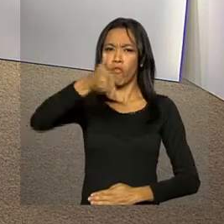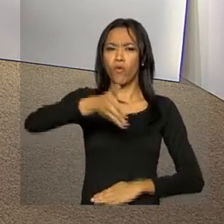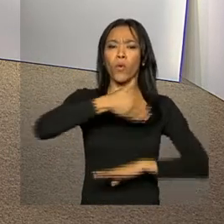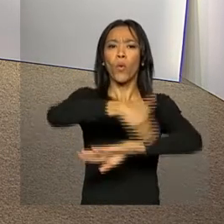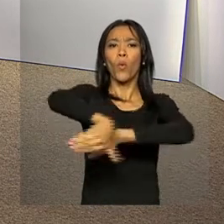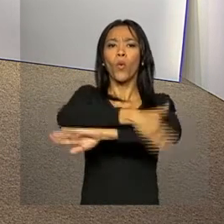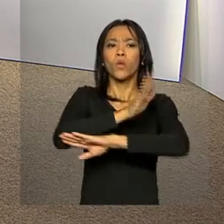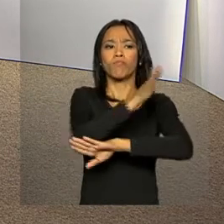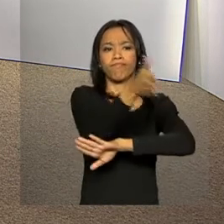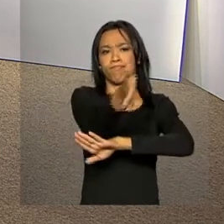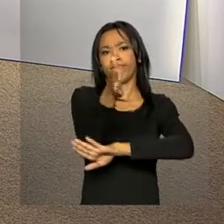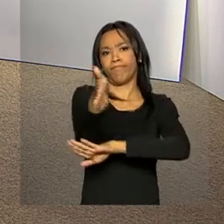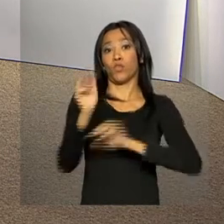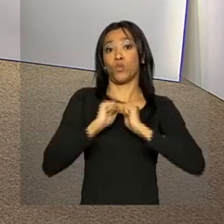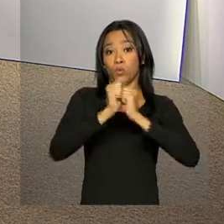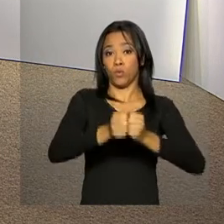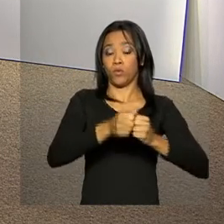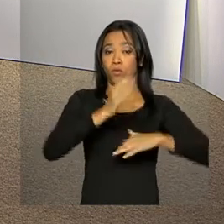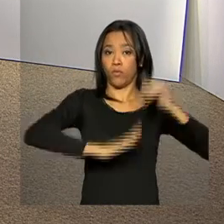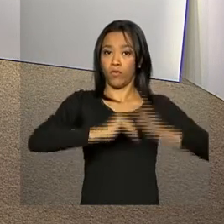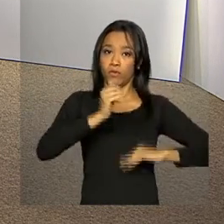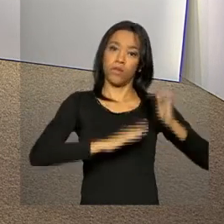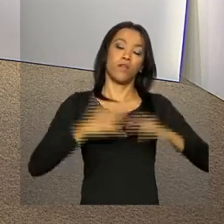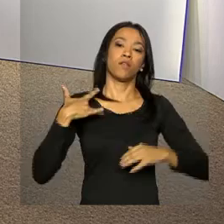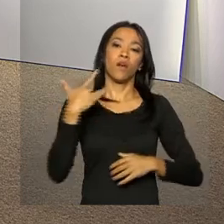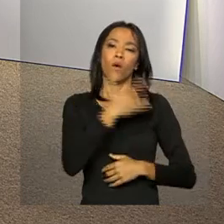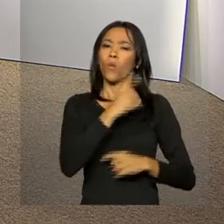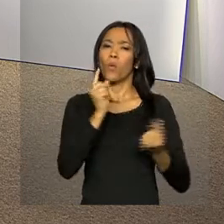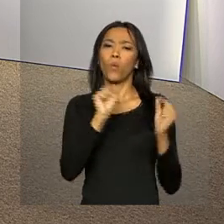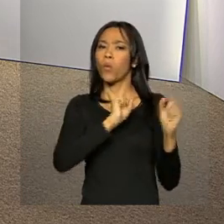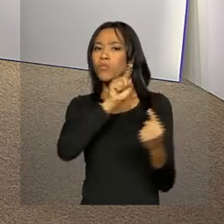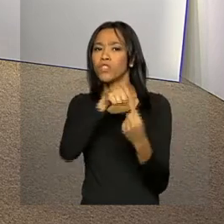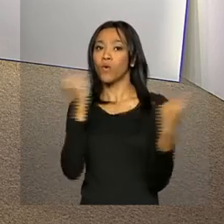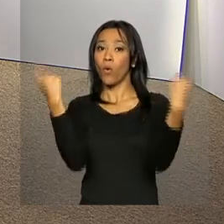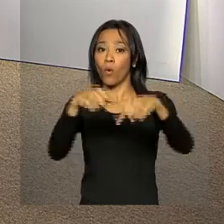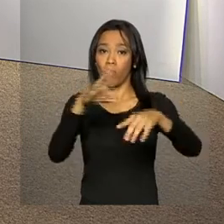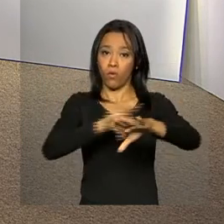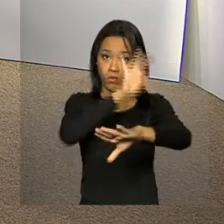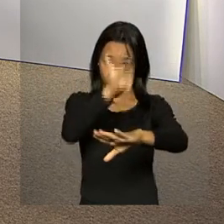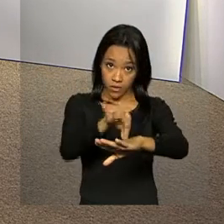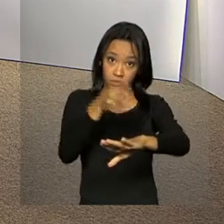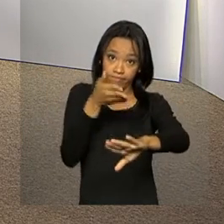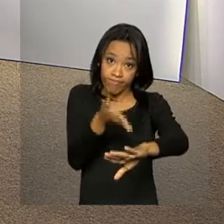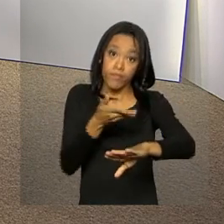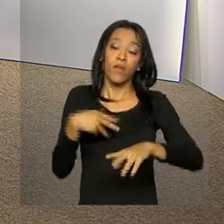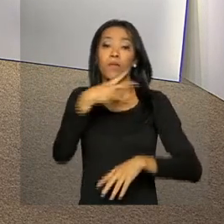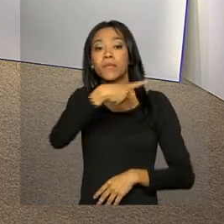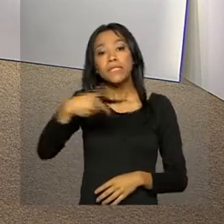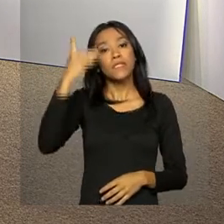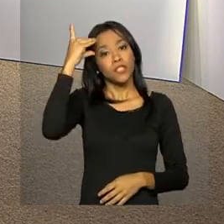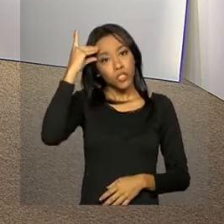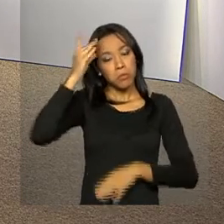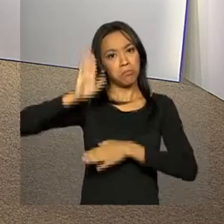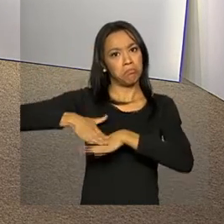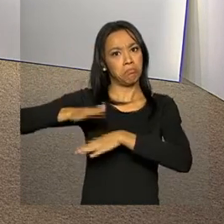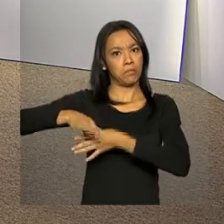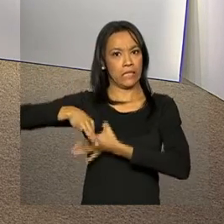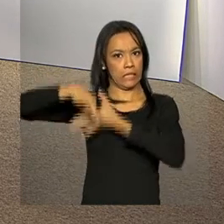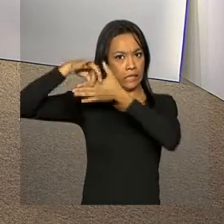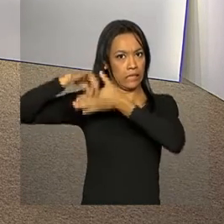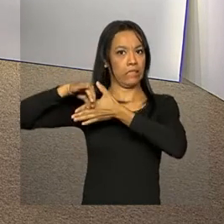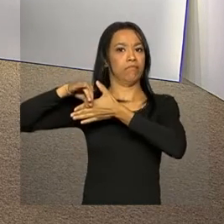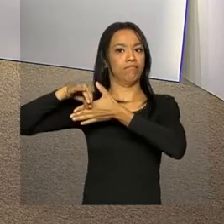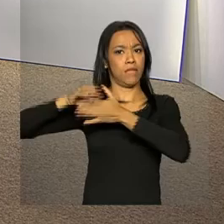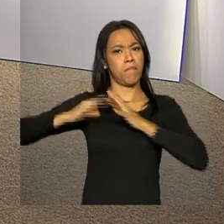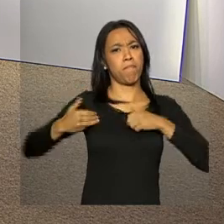sábado, junto com agentes de saúde e autoridades para combater o mosquito Aedes aegypti. A presidenta Dilma Rousseff liderou o trabalho e